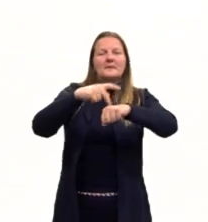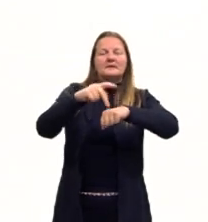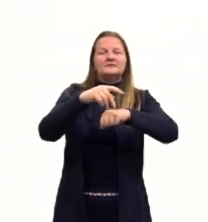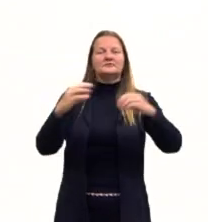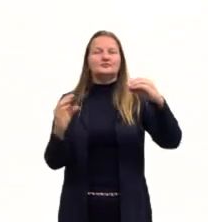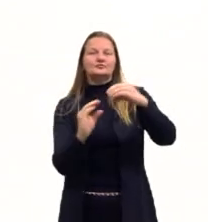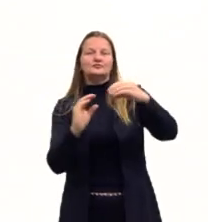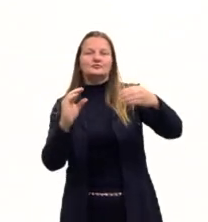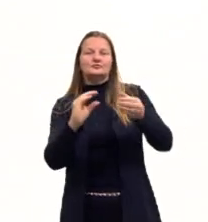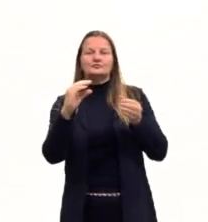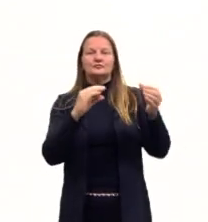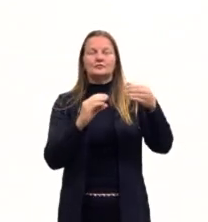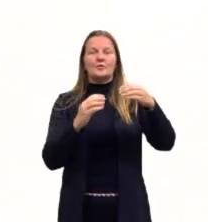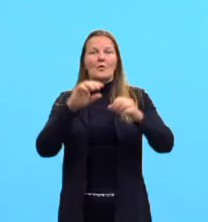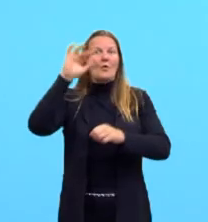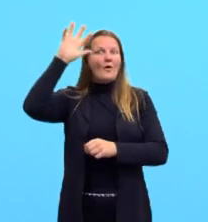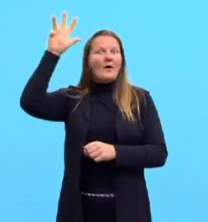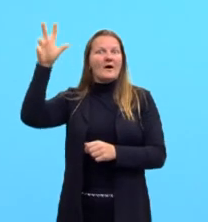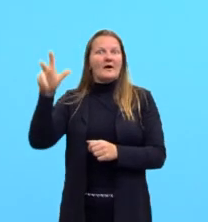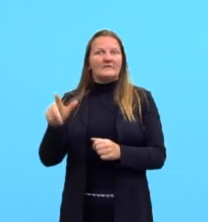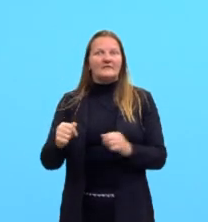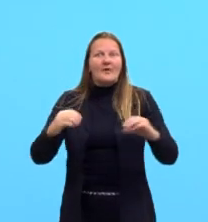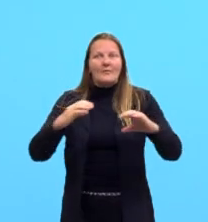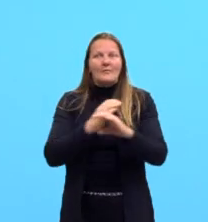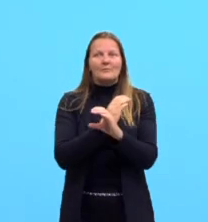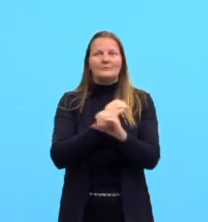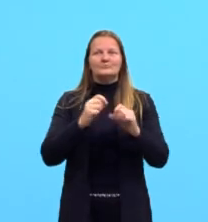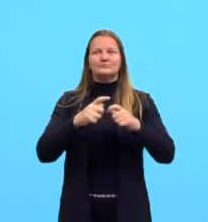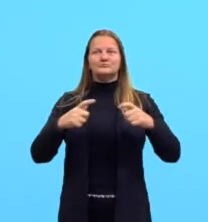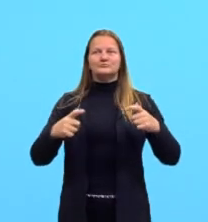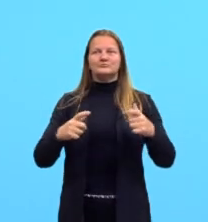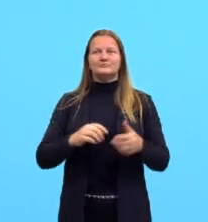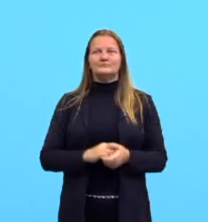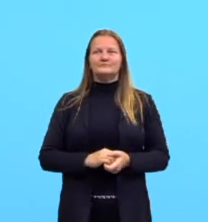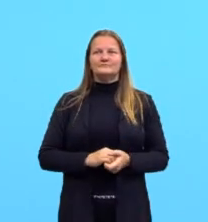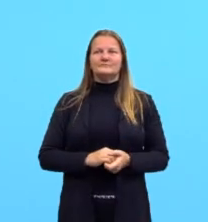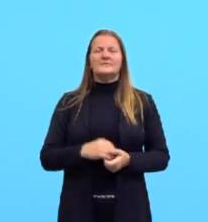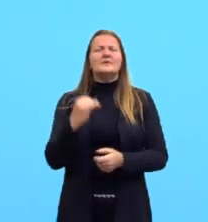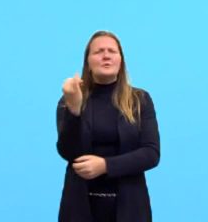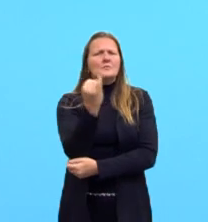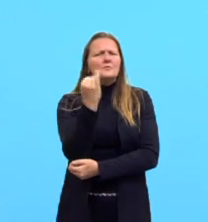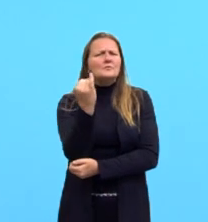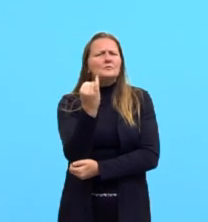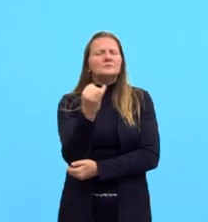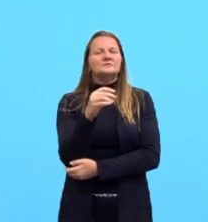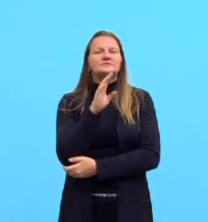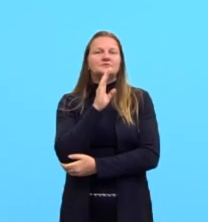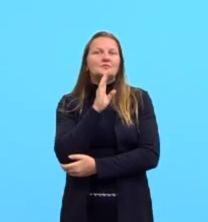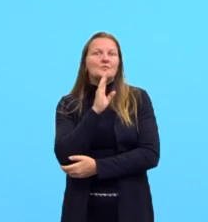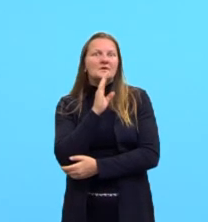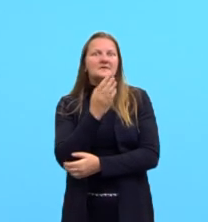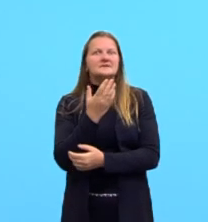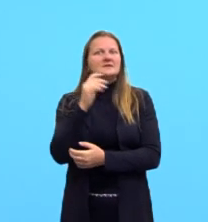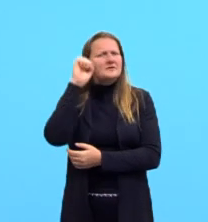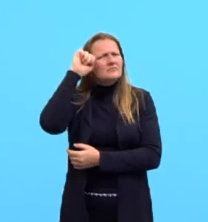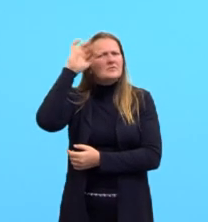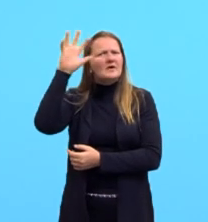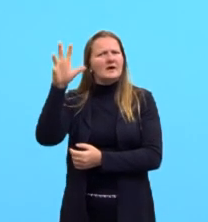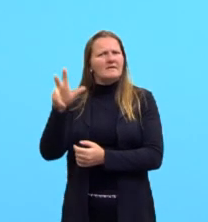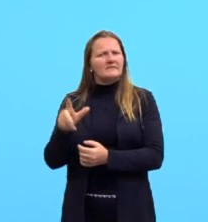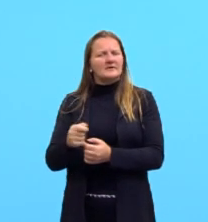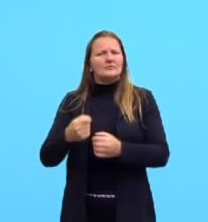que compõem aí o nosso continente Africano né entre outros tá então é importante a gente ter conhecimento